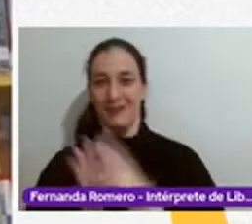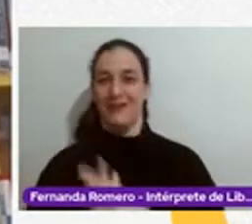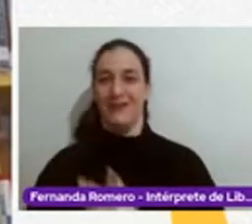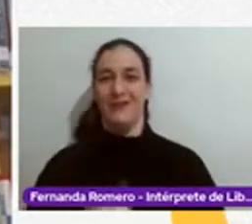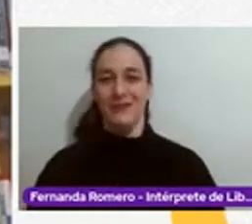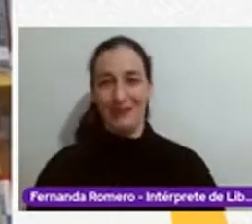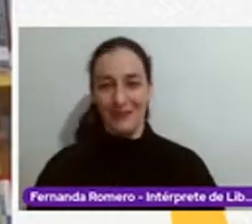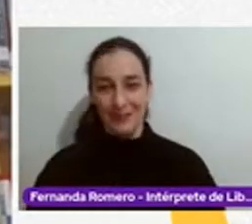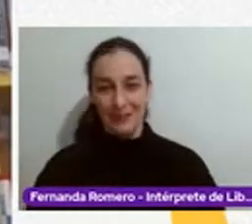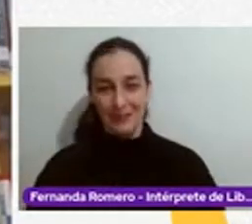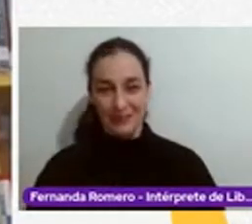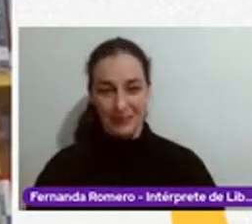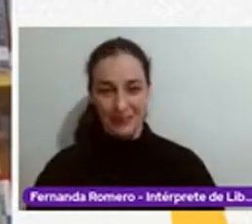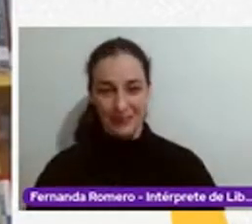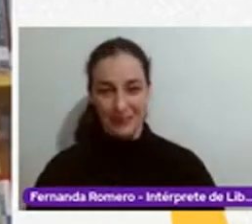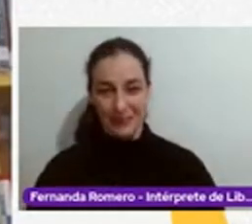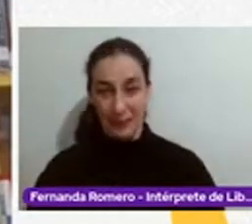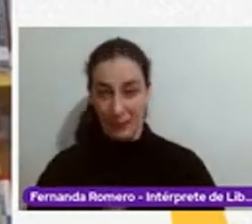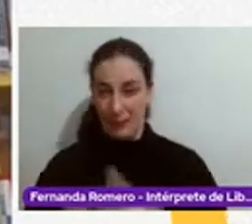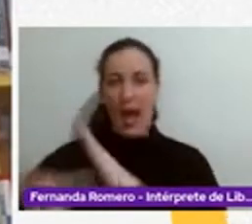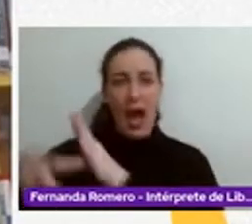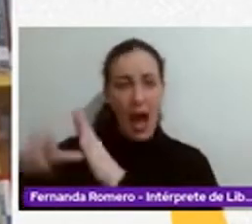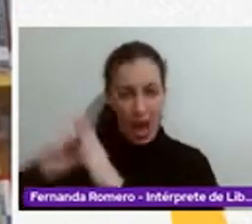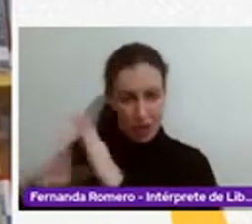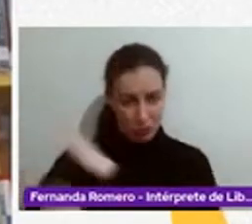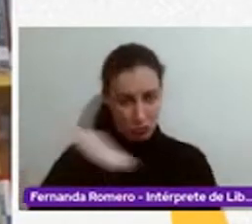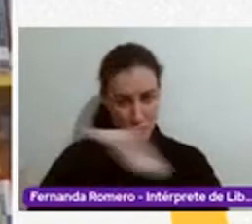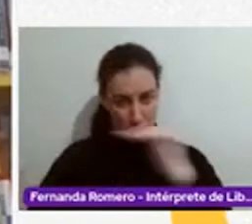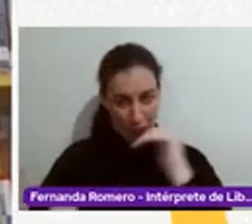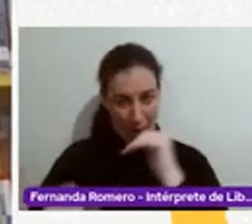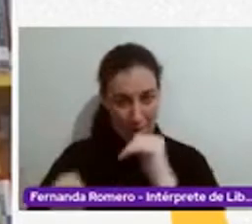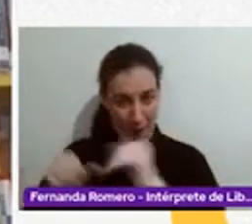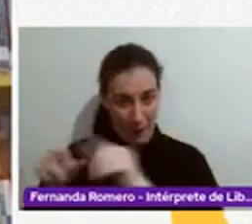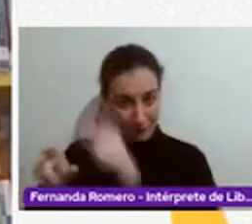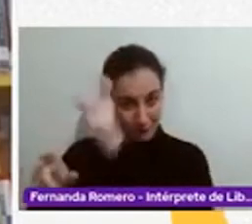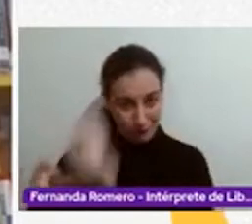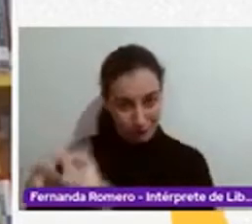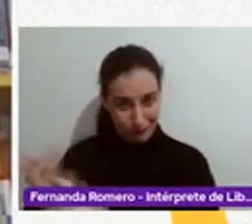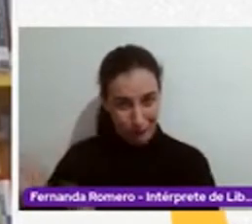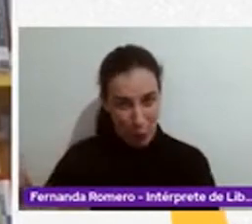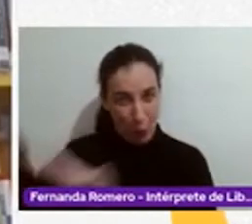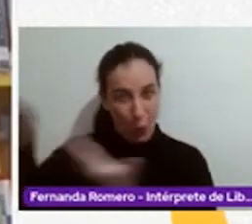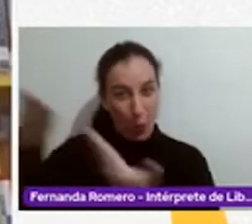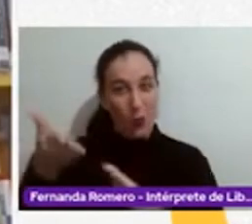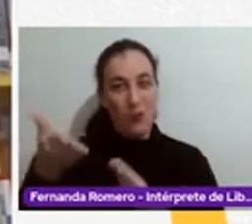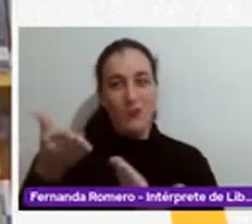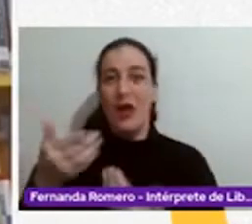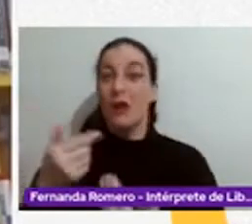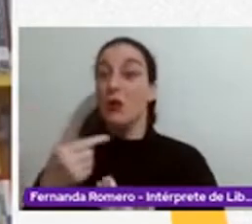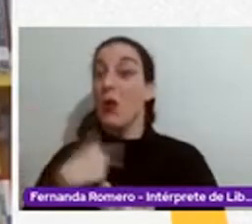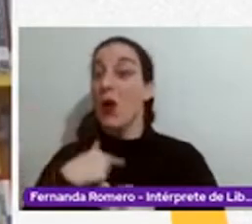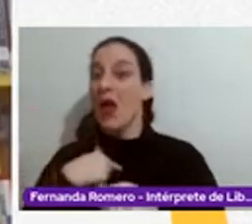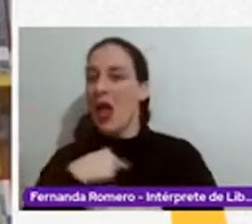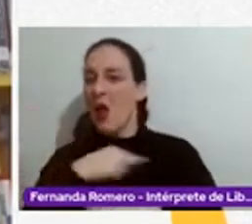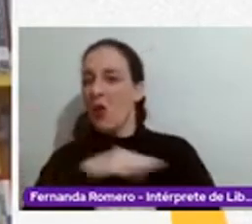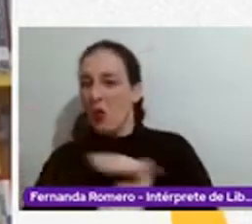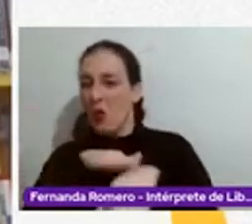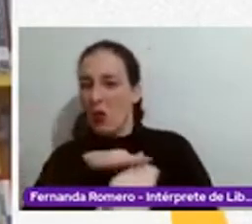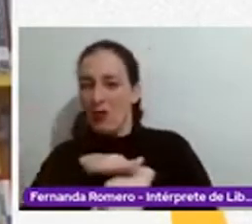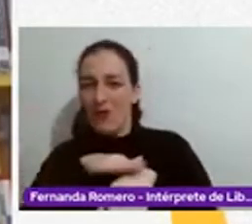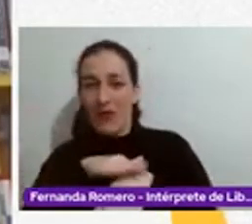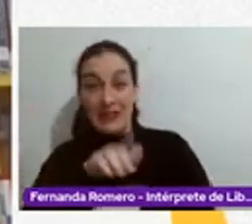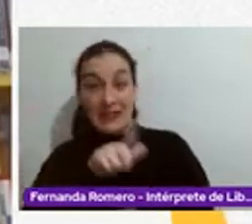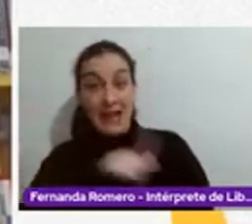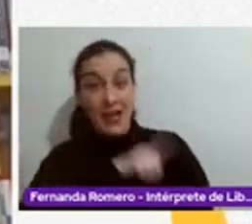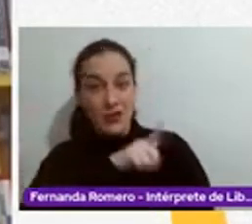prosa. Antes de chamar o convidado de hoje, eu vou falar com o gerente de cultura do SESC do